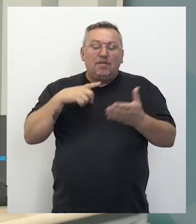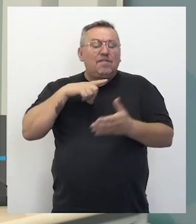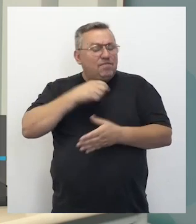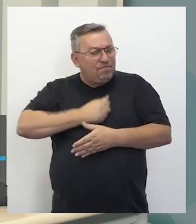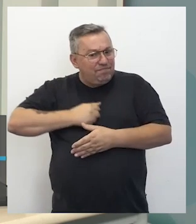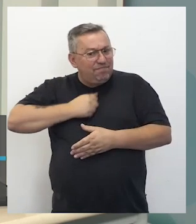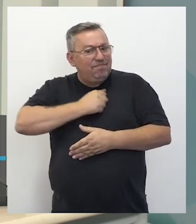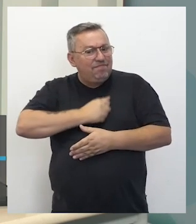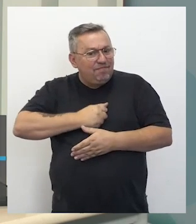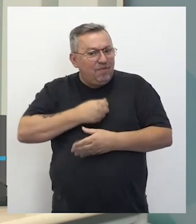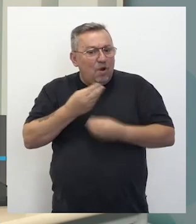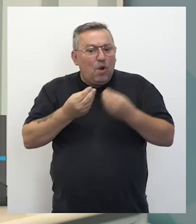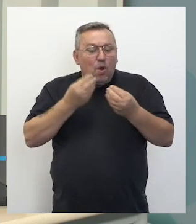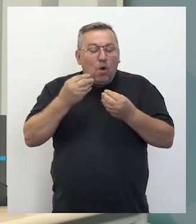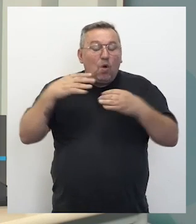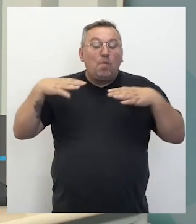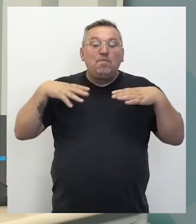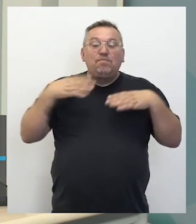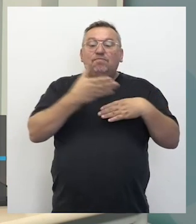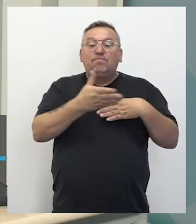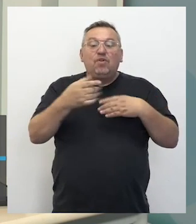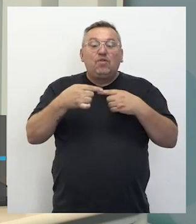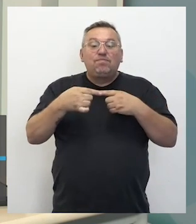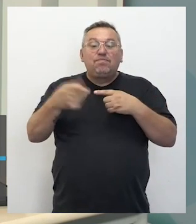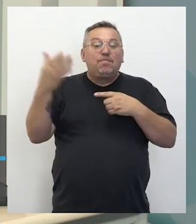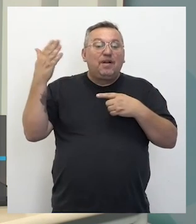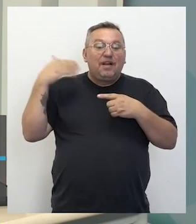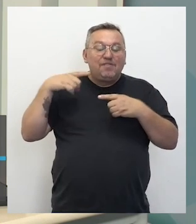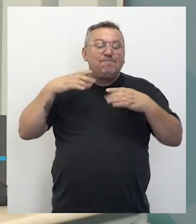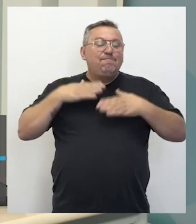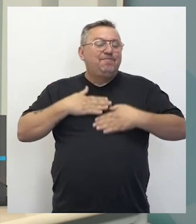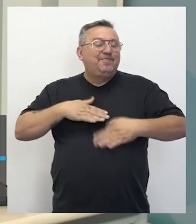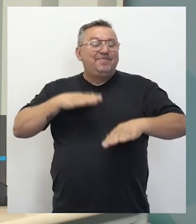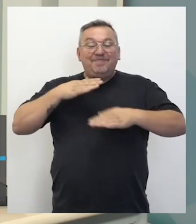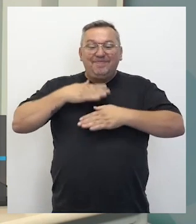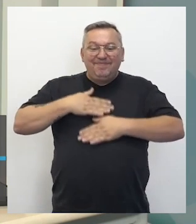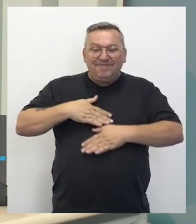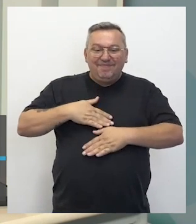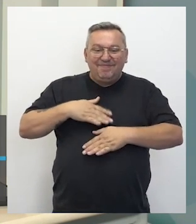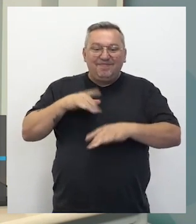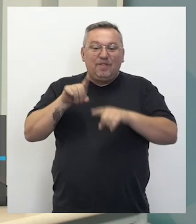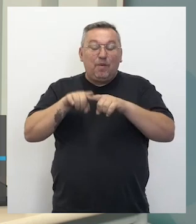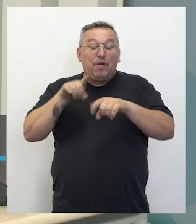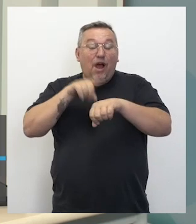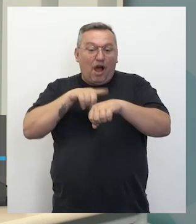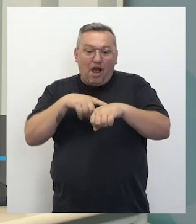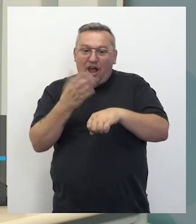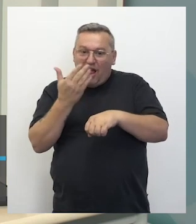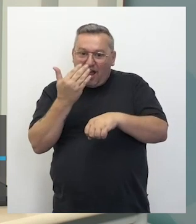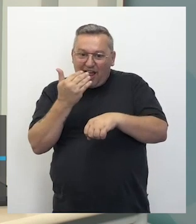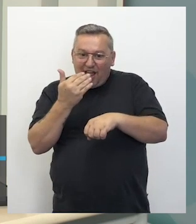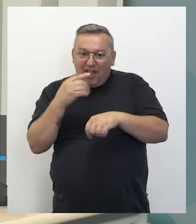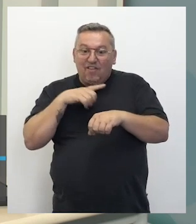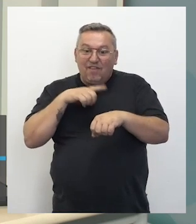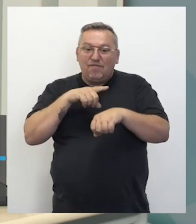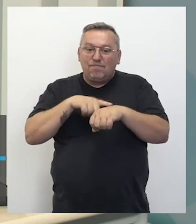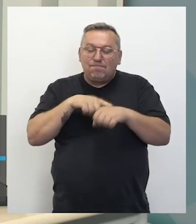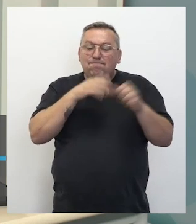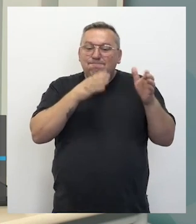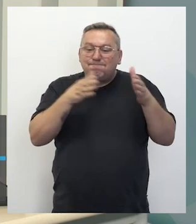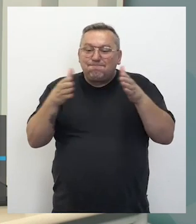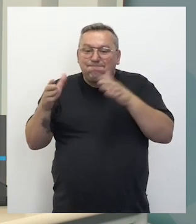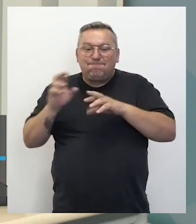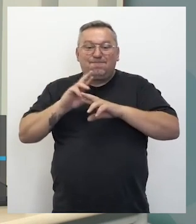saudades. Como é que foi o recesso de vocês aí, essa semaninha de descanso e hora de recreio? Porque nós tivemos uma programação bem